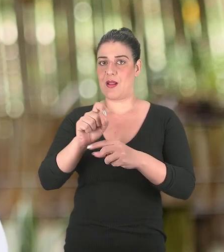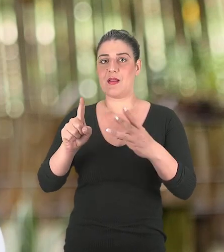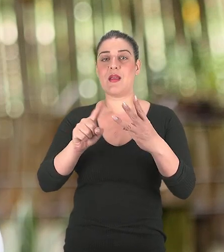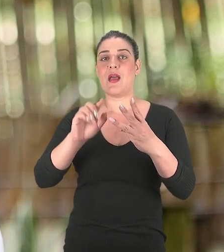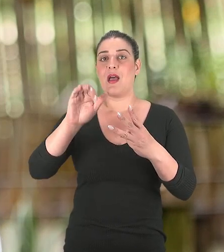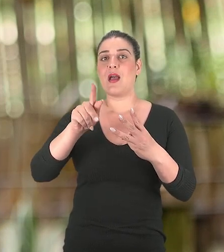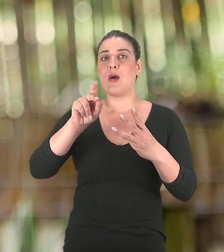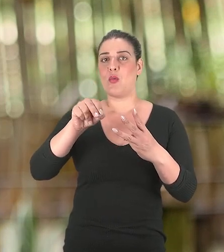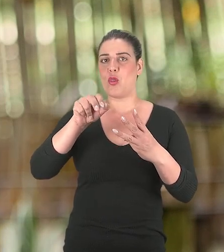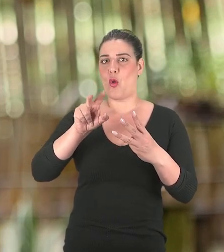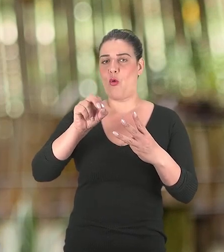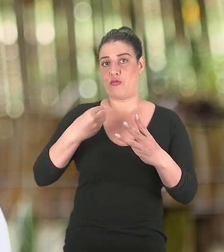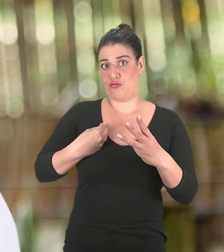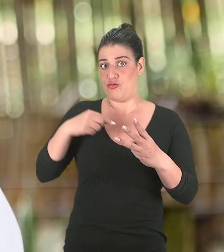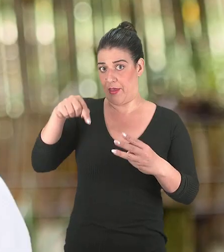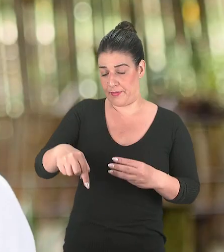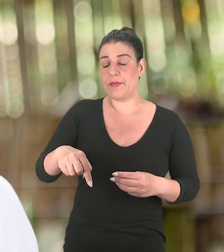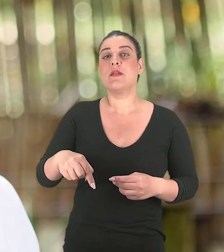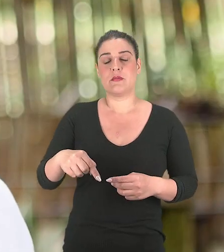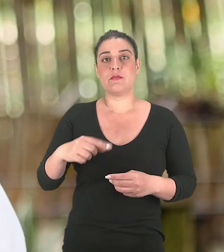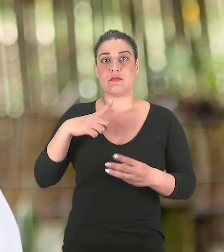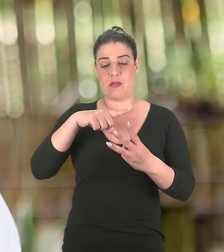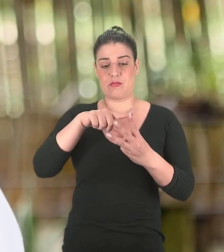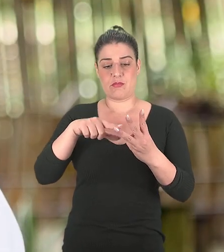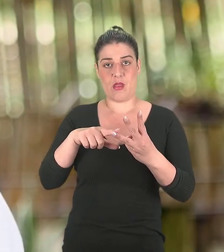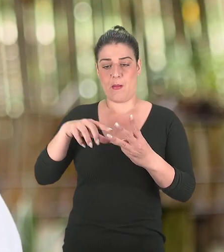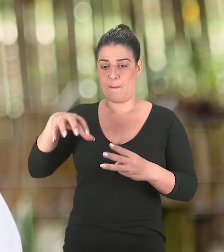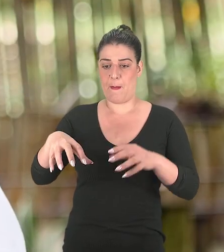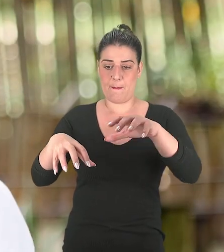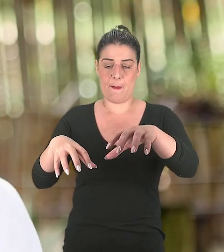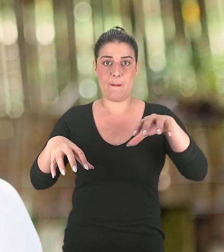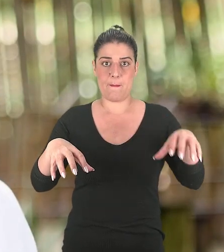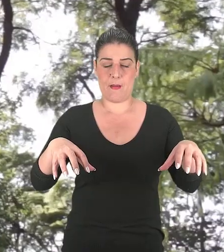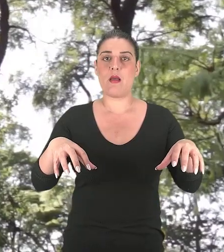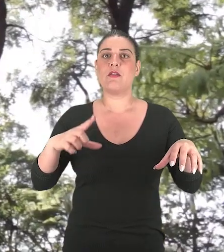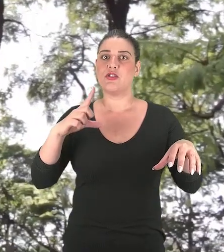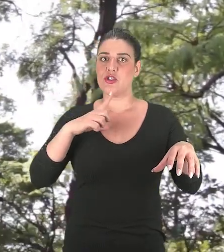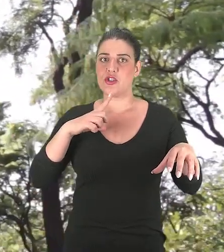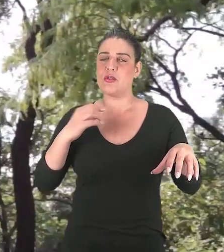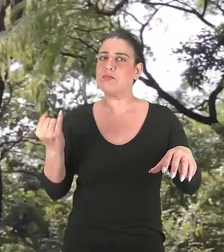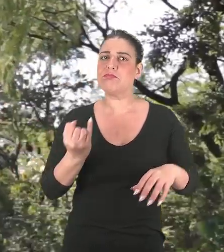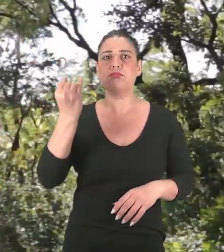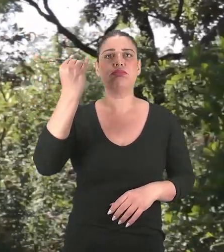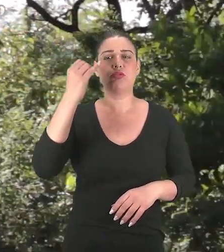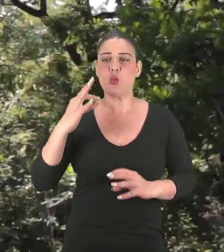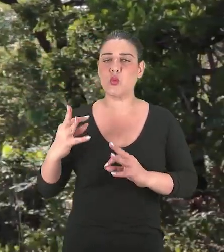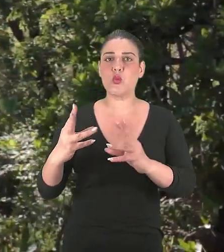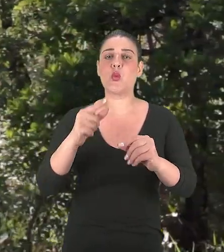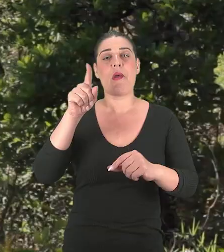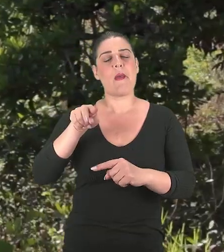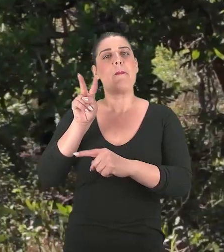nós estamos inseridos. E nesses 3 APAs, todos os fragmentos relevantes, né, são consideradas zonas